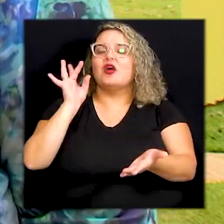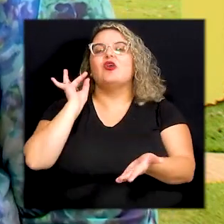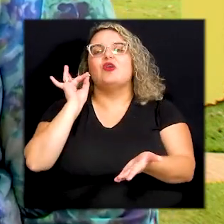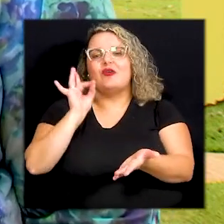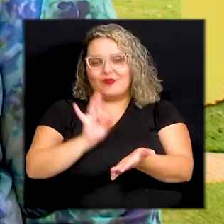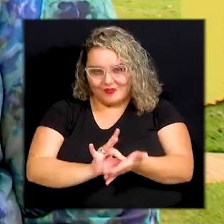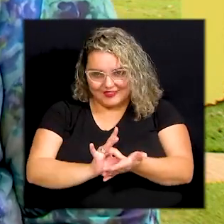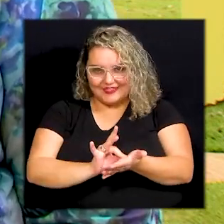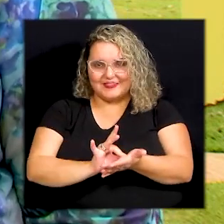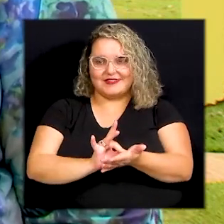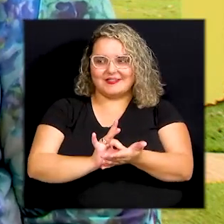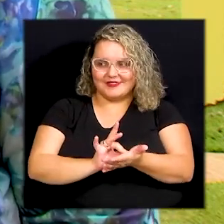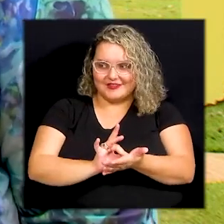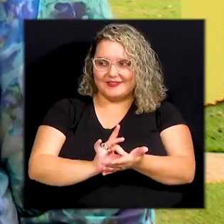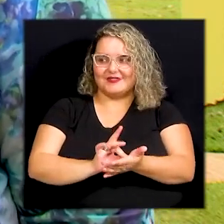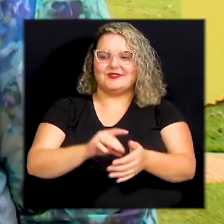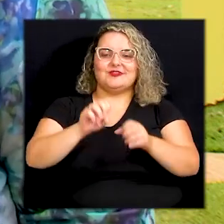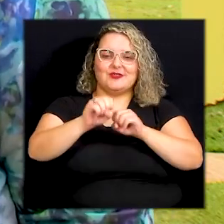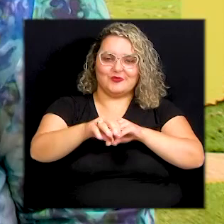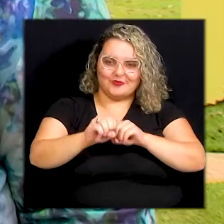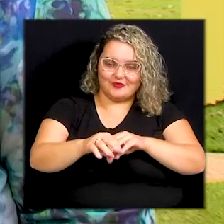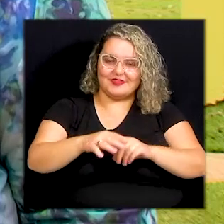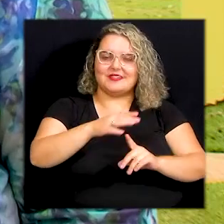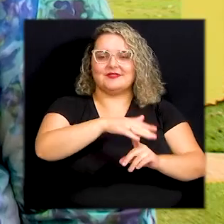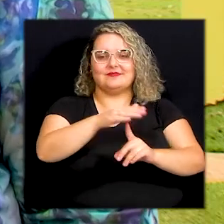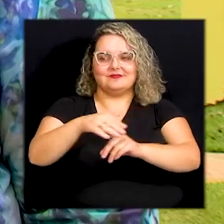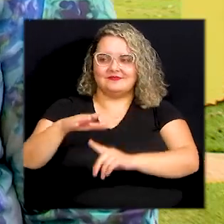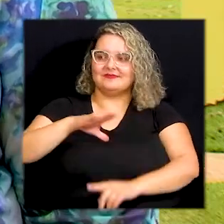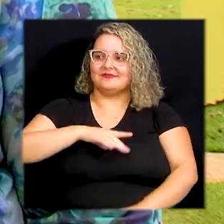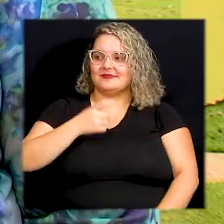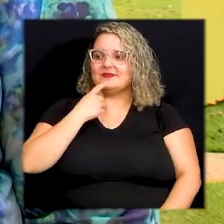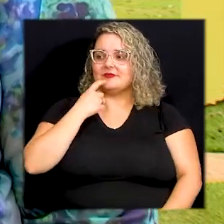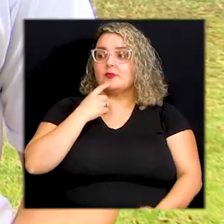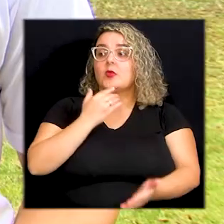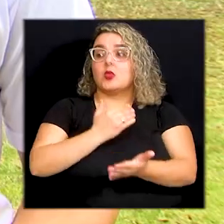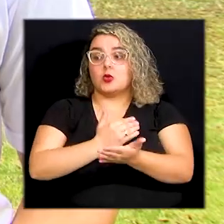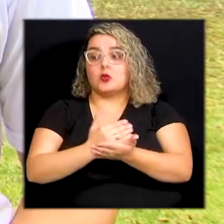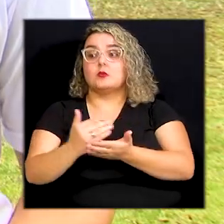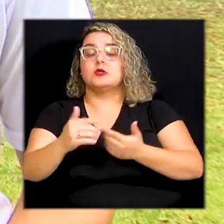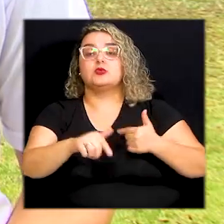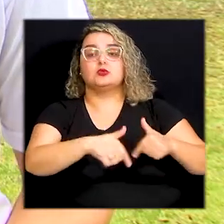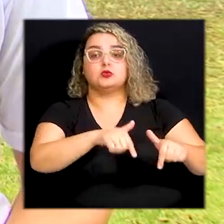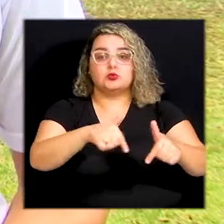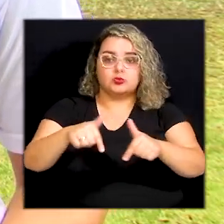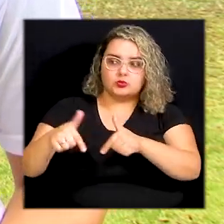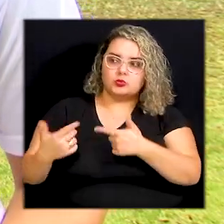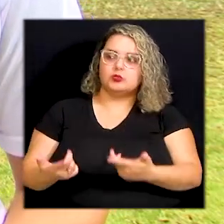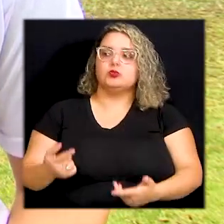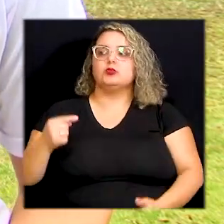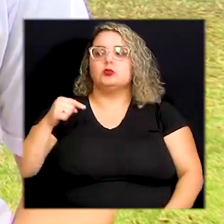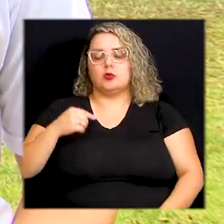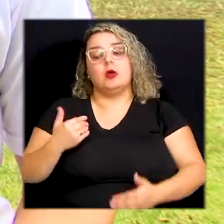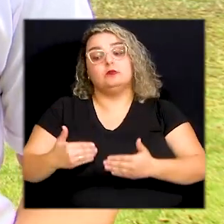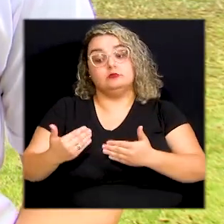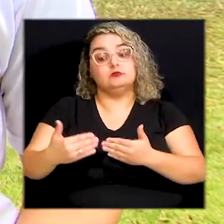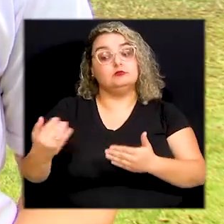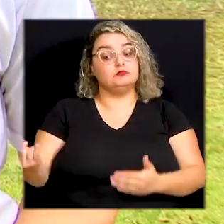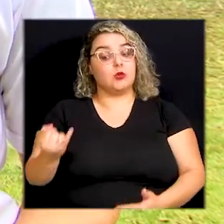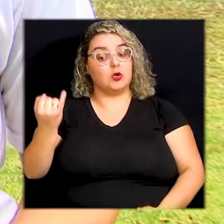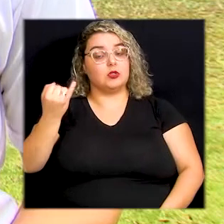agora oficialmente como Centro de Educação Ambiental em Campinas. Nós estamos começando o trabalho aqui, né, um ponto